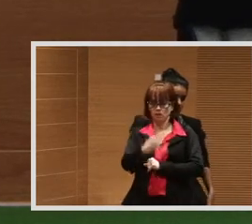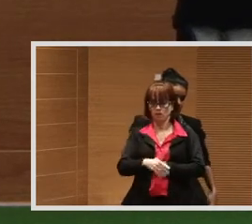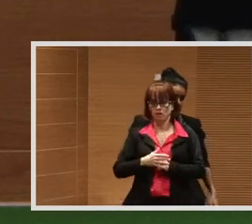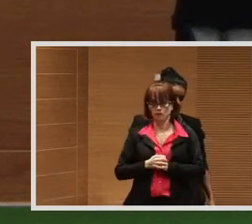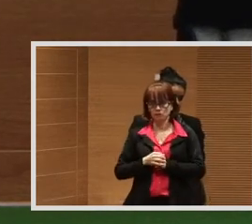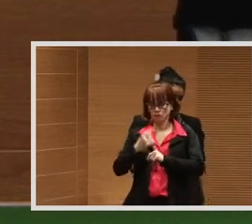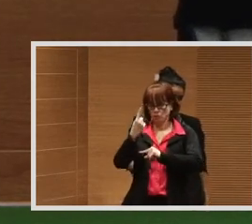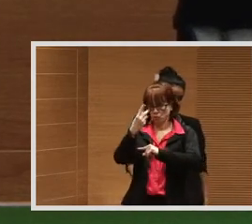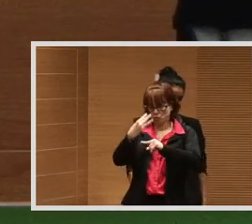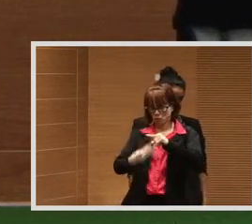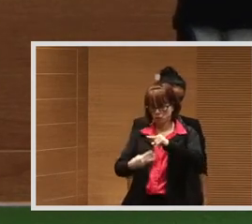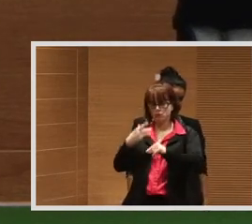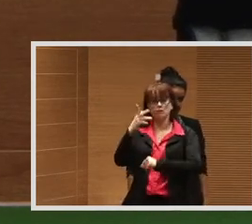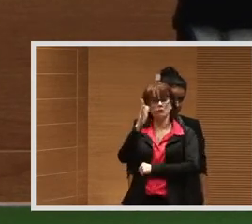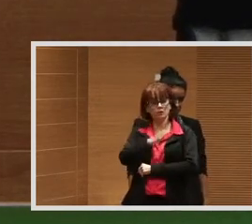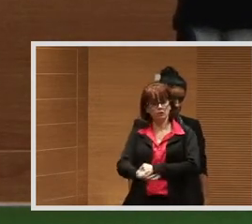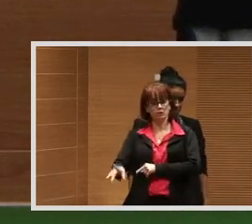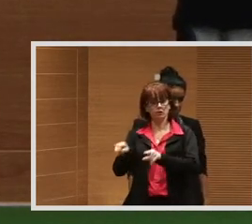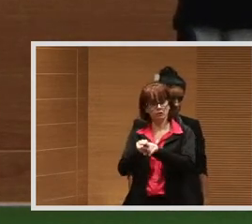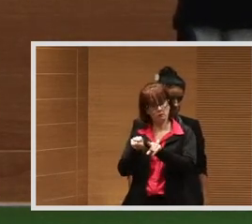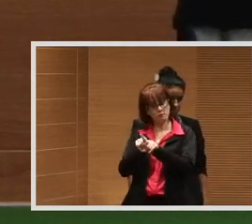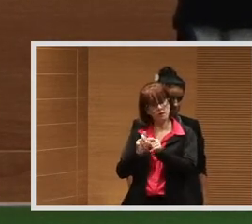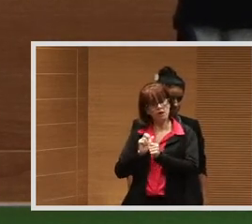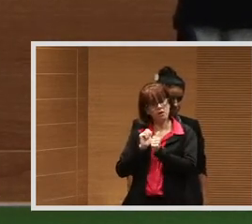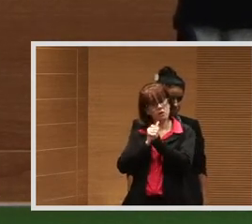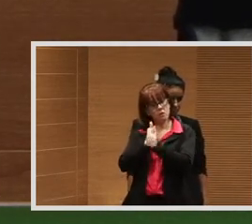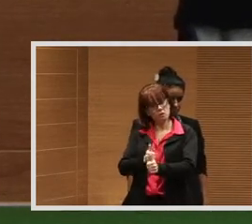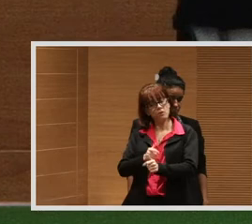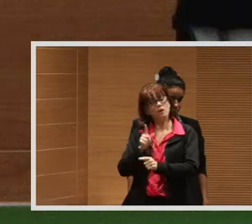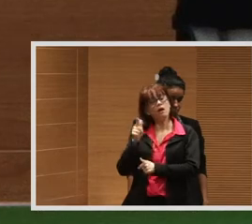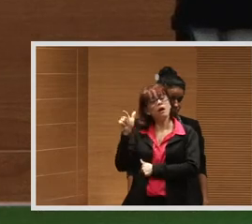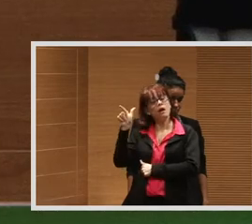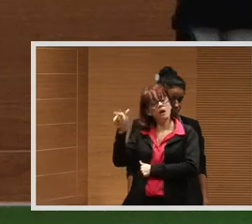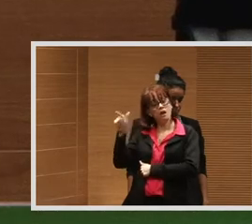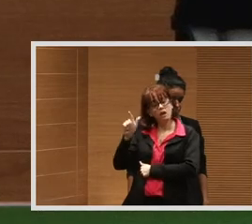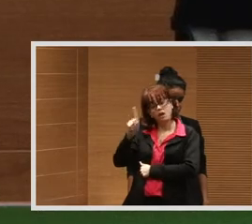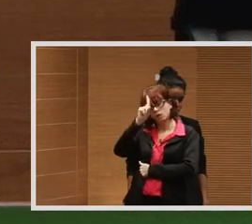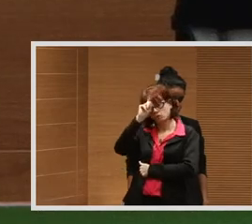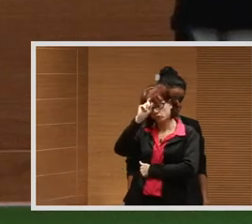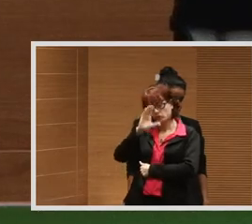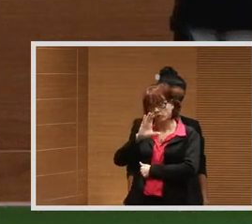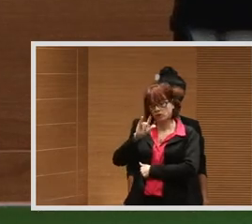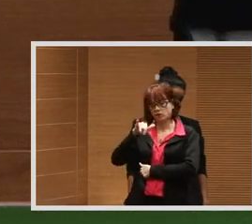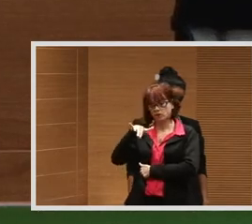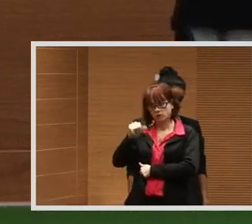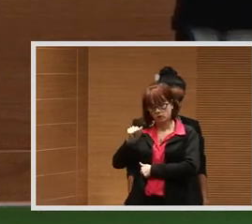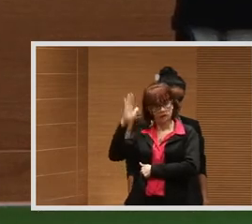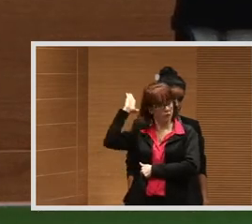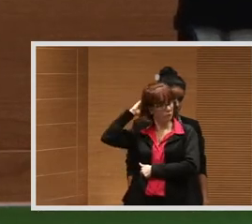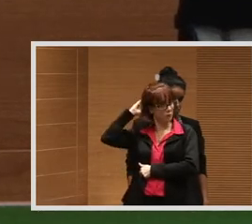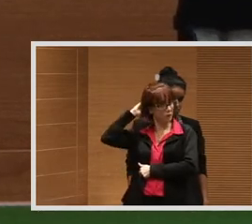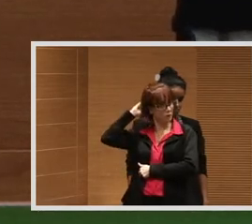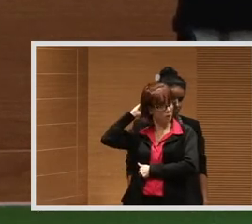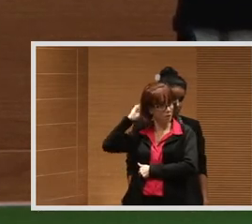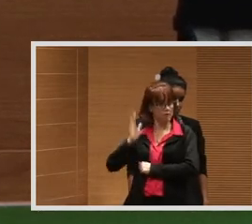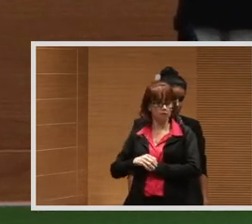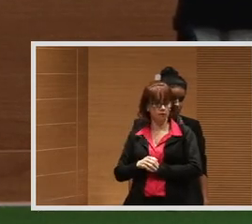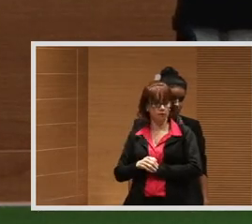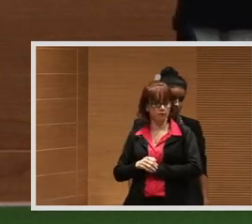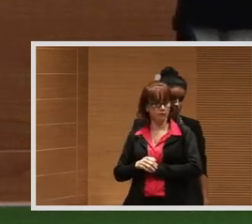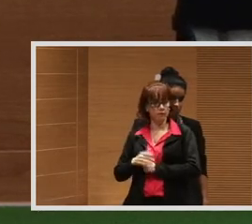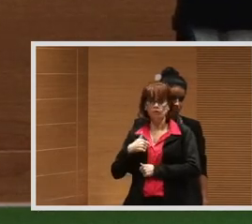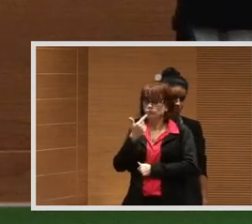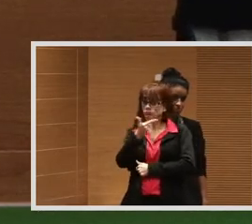um terço das crianças era acompanhada no Hospital de Clínicas da Universidade Federal do Paraná, e não se desconfiava